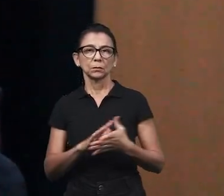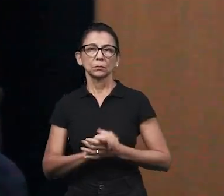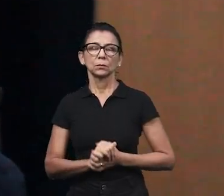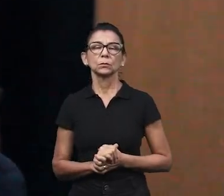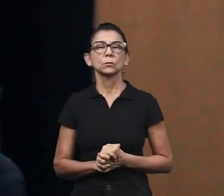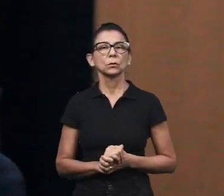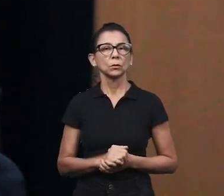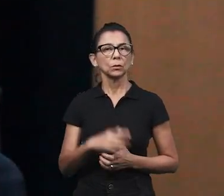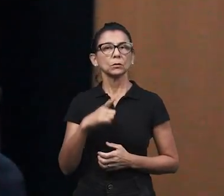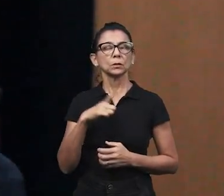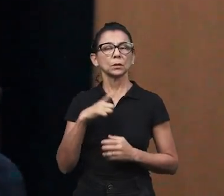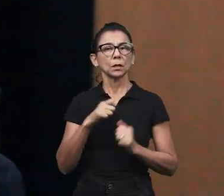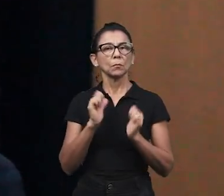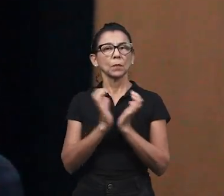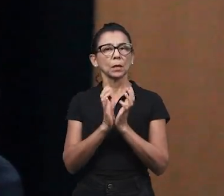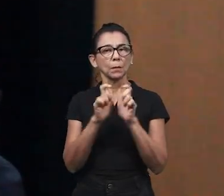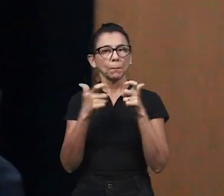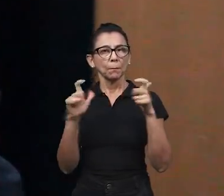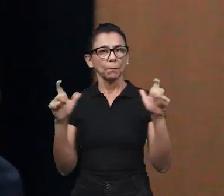observar, 312 funcionários,